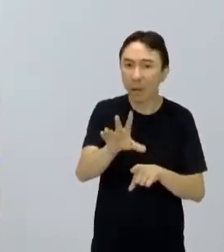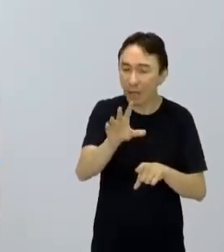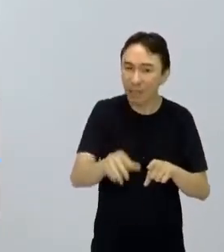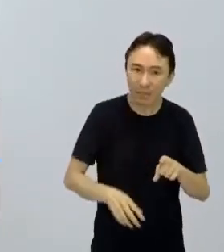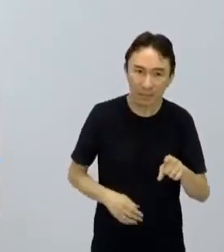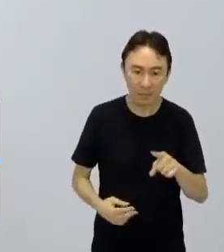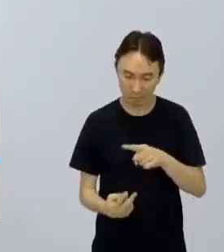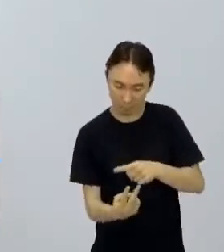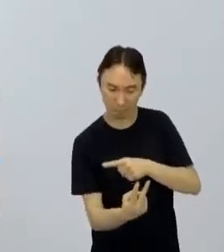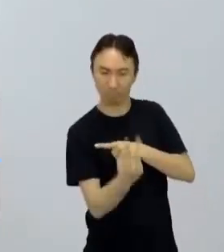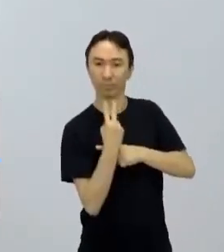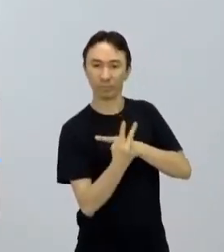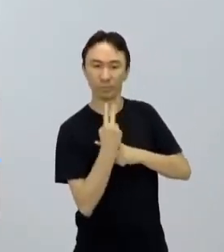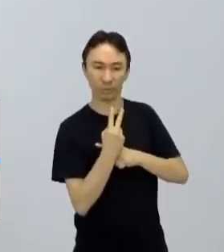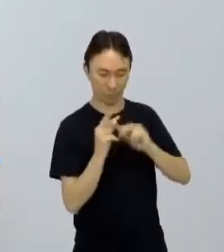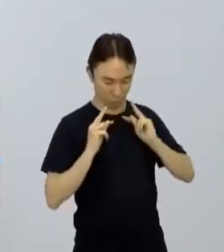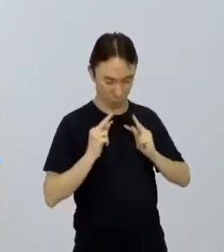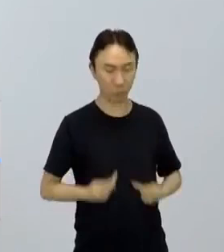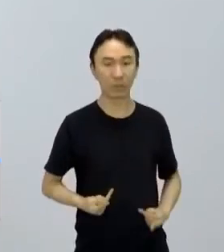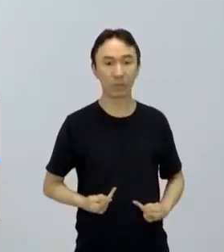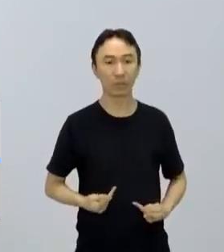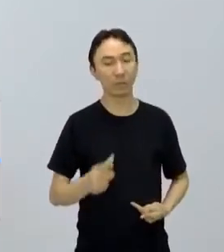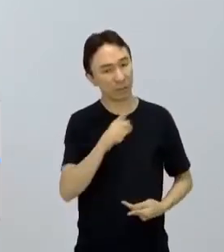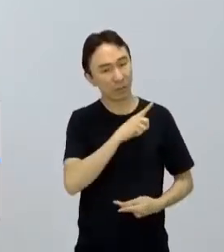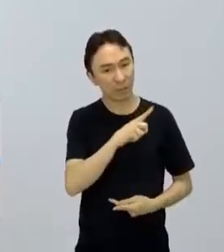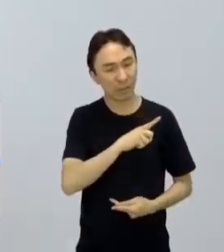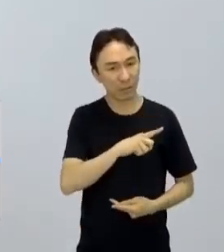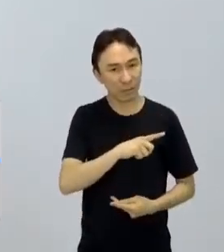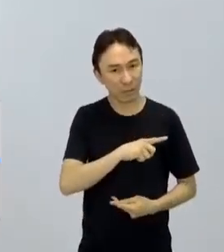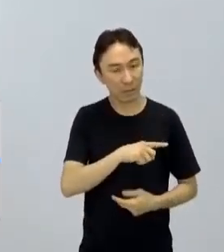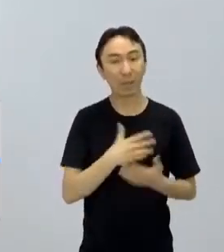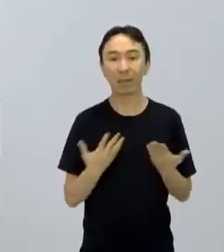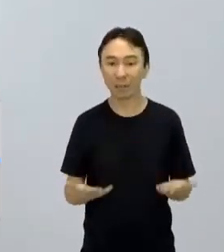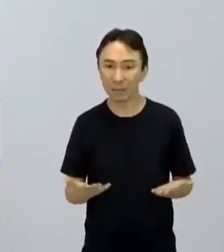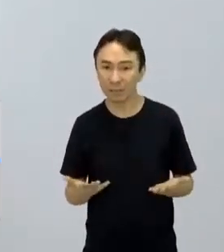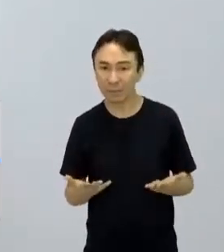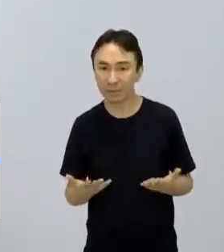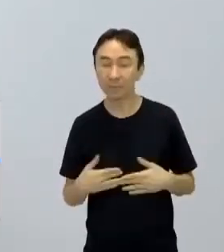defendia o ser humano, protegia o ser humano contra a varíola. Então foi assim,